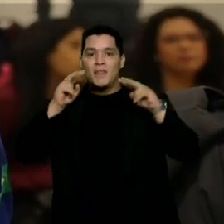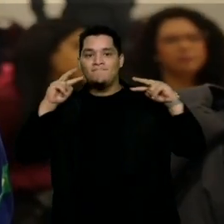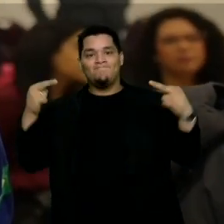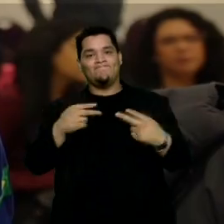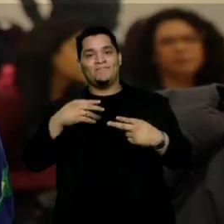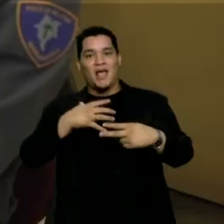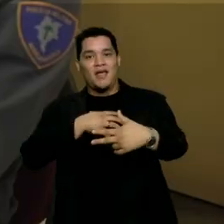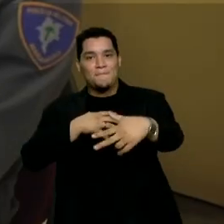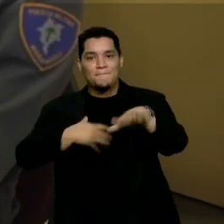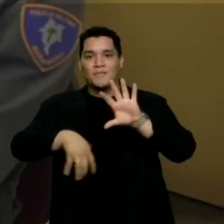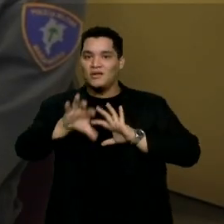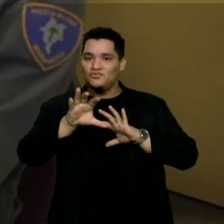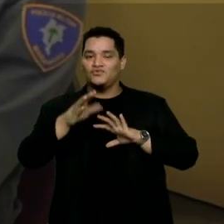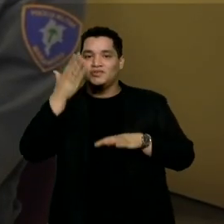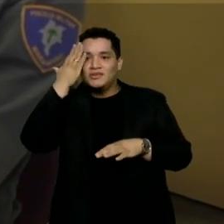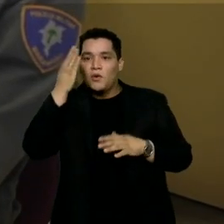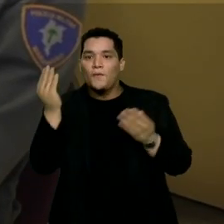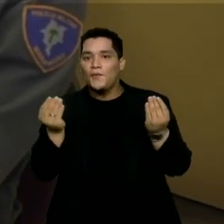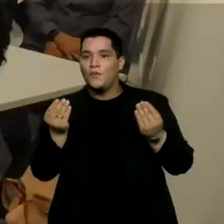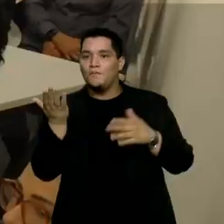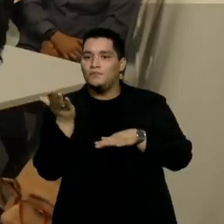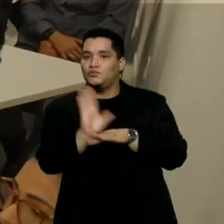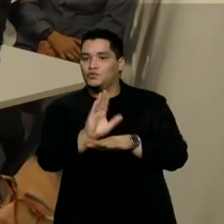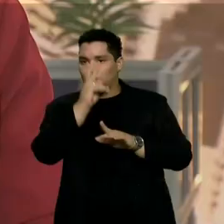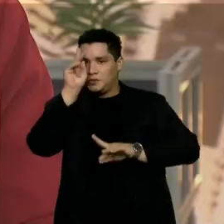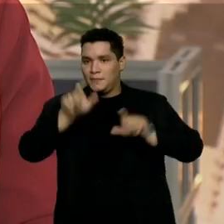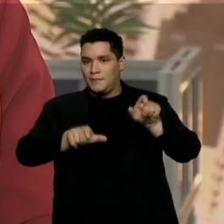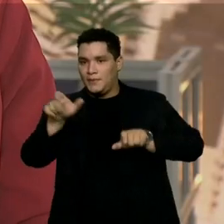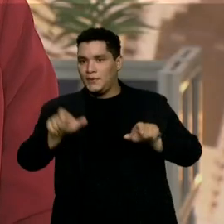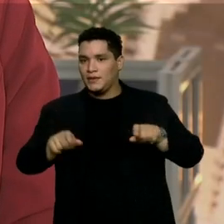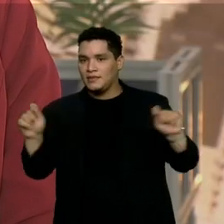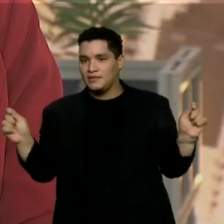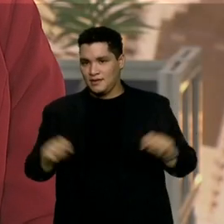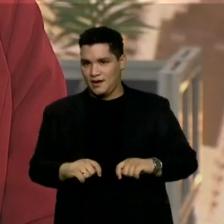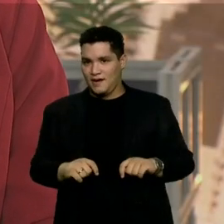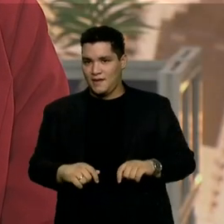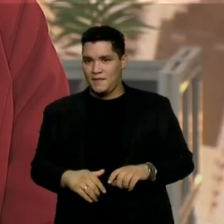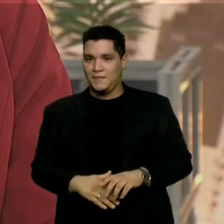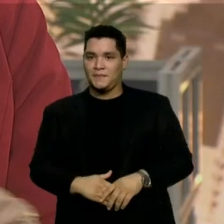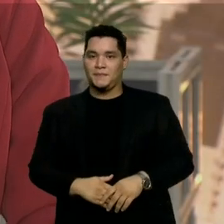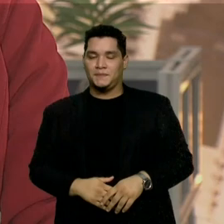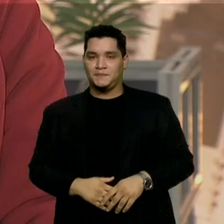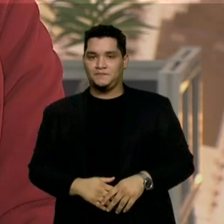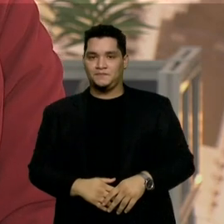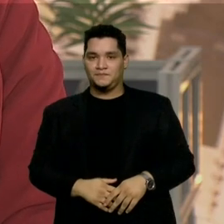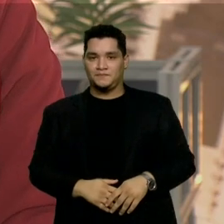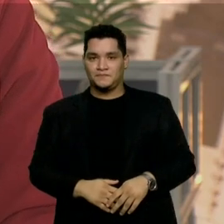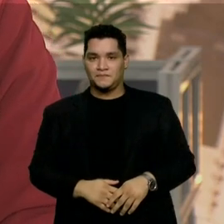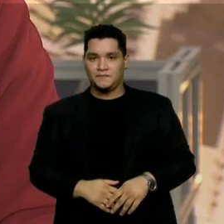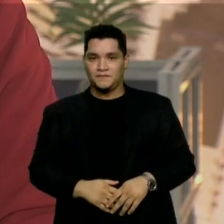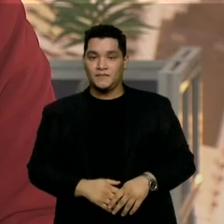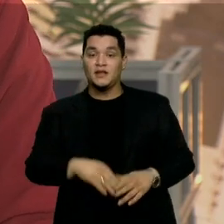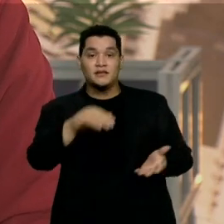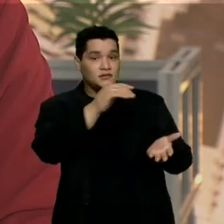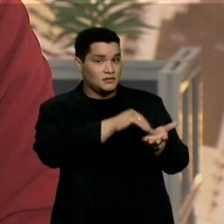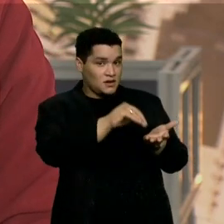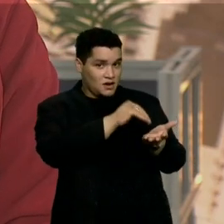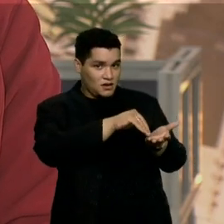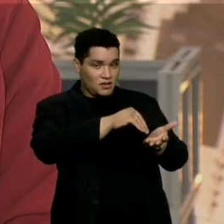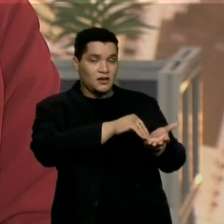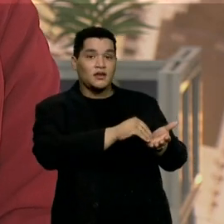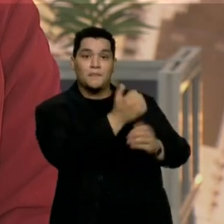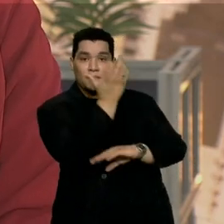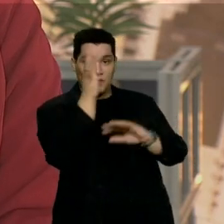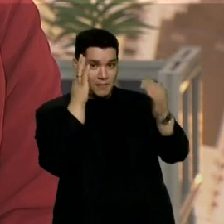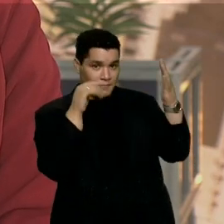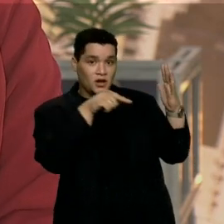prática legal o como a gente pode aprimorar Nossa prática um programa desenvolvido pela Secretaria de Estado de Meio